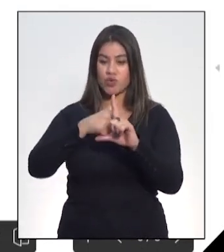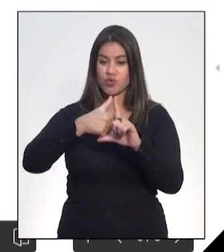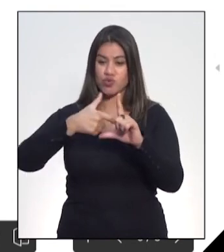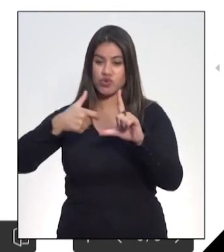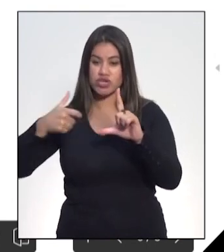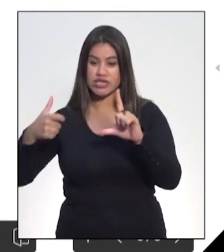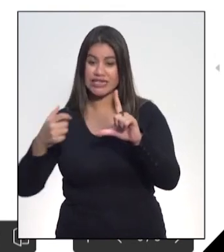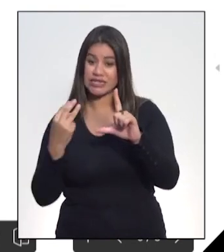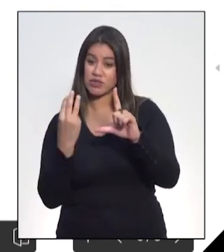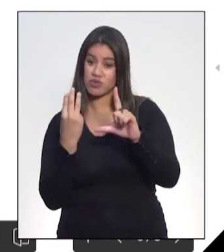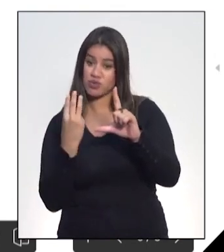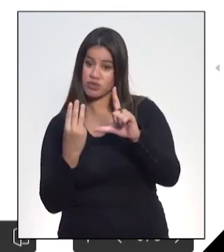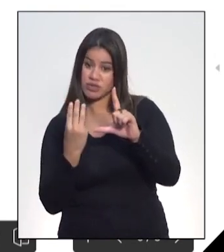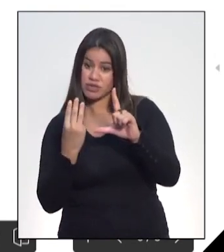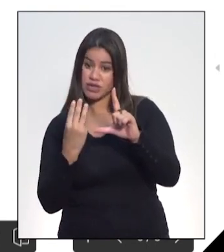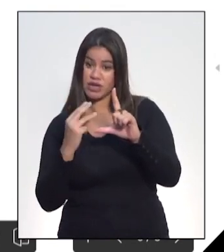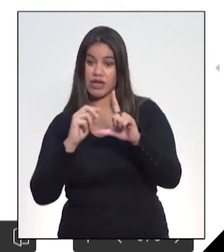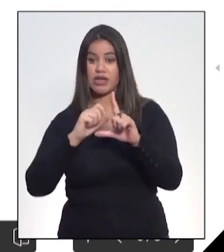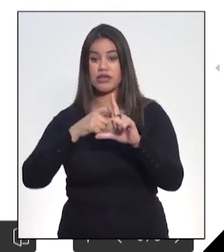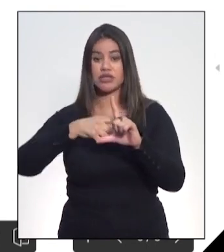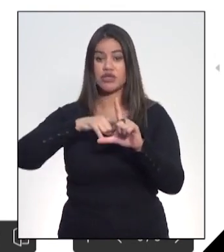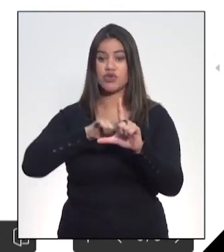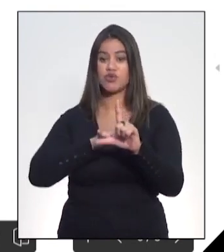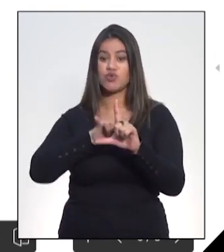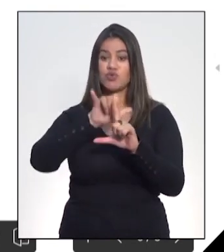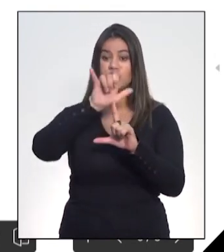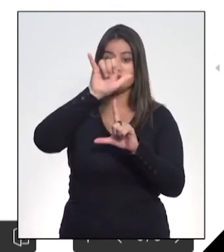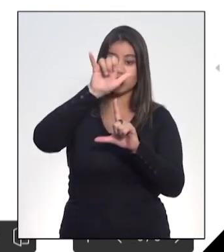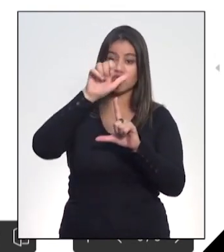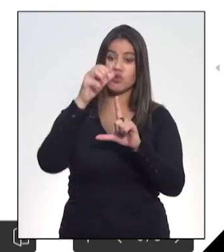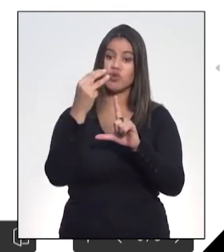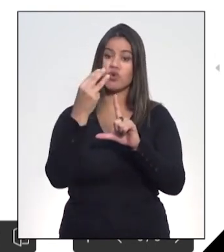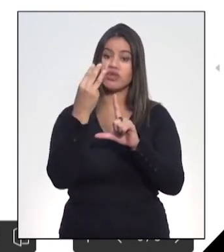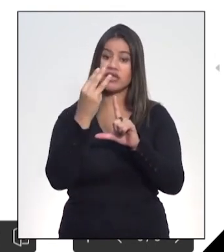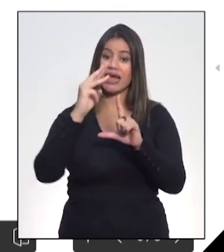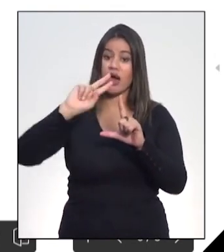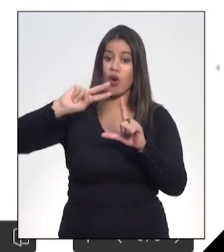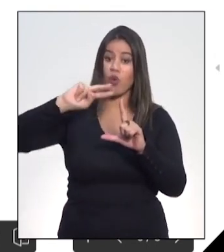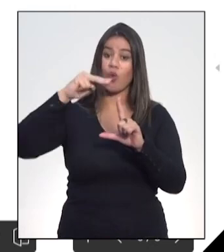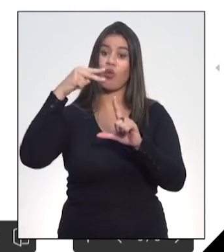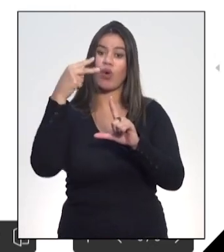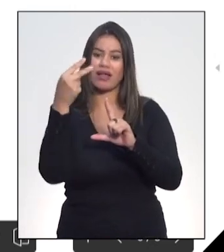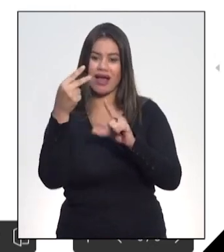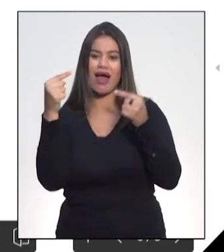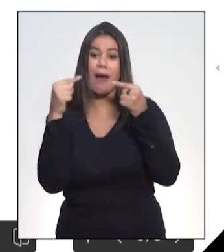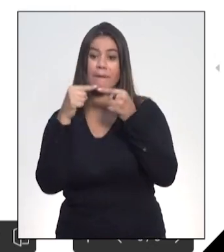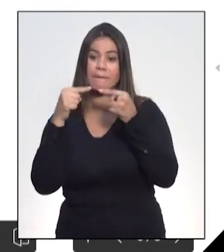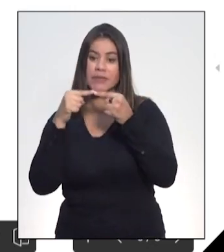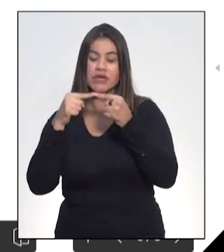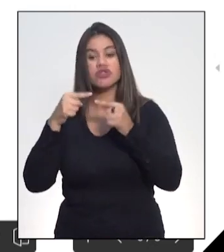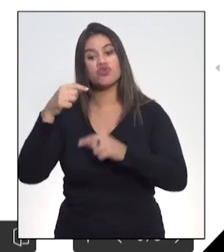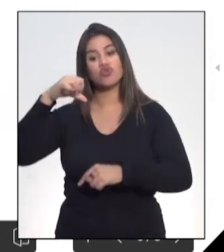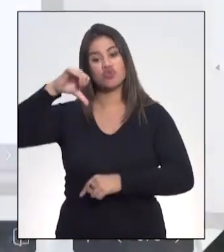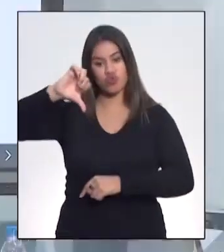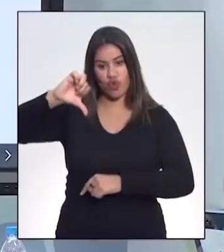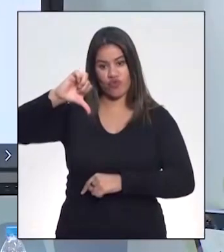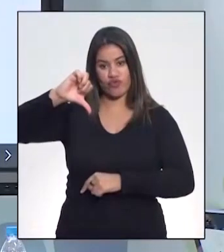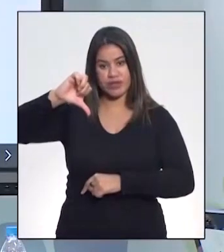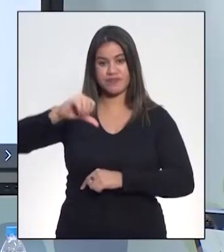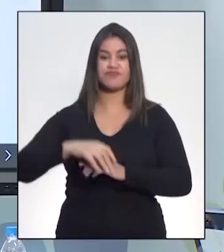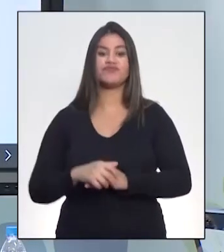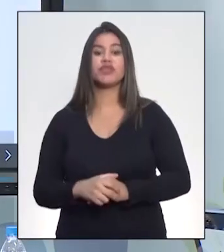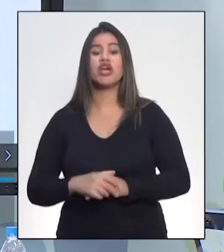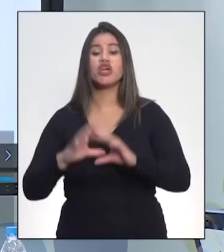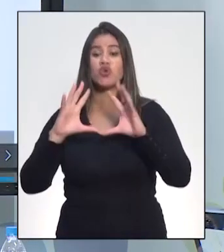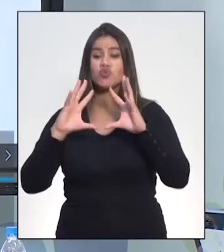3 ao quadrado. 3 ao quadrado, 9. Então, só com calma, retomando. Toda função que for no